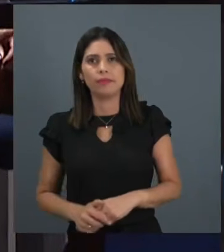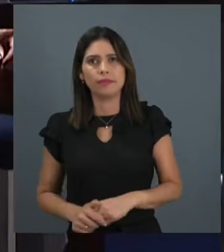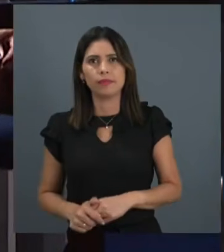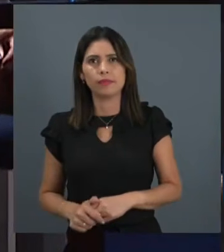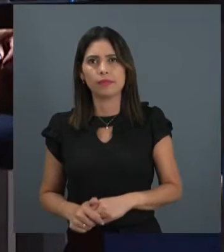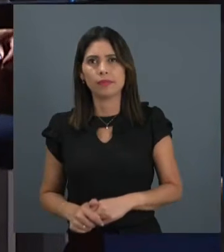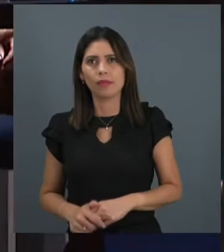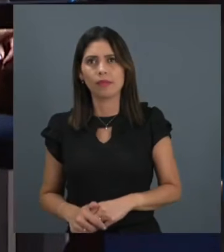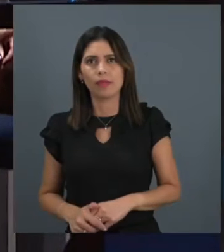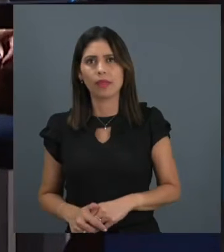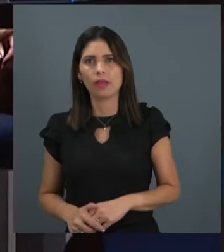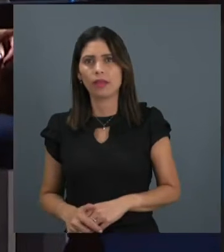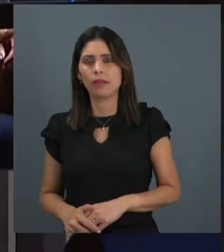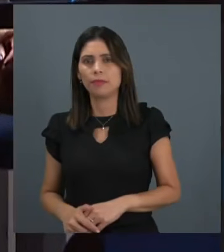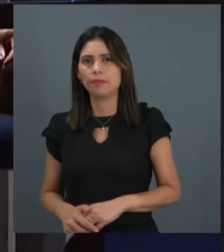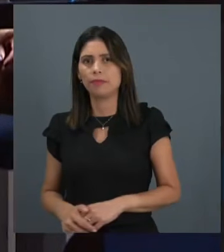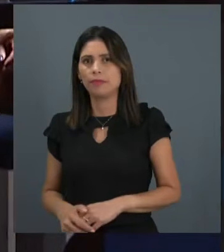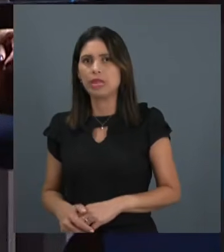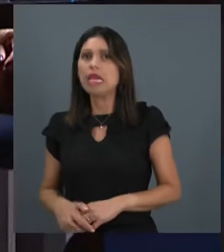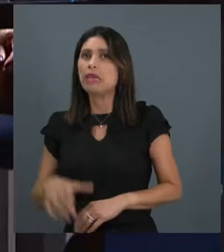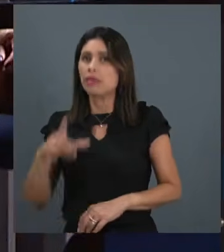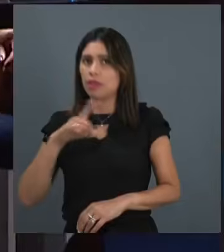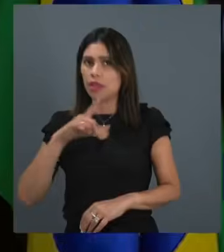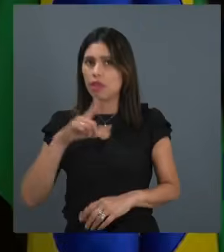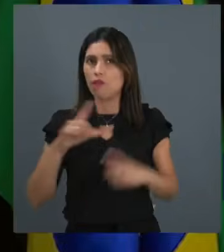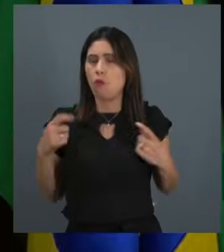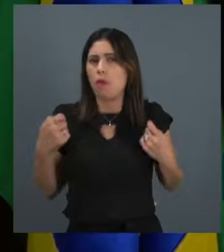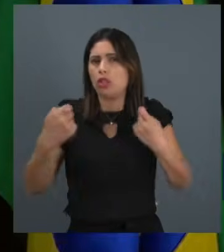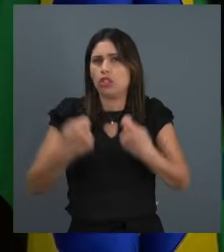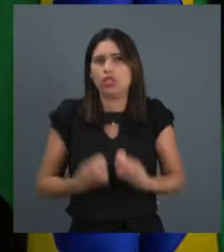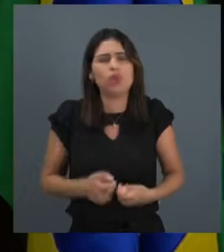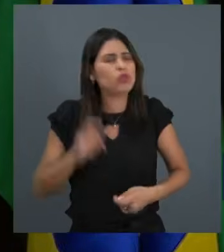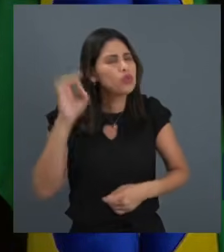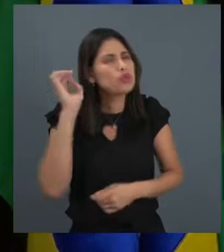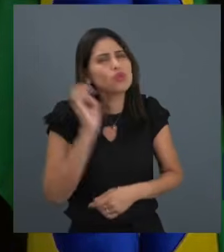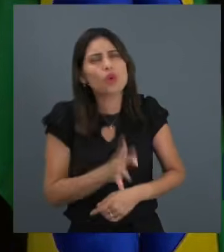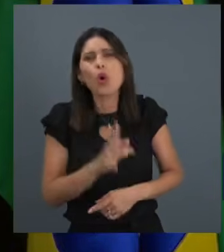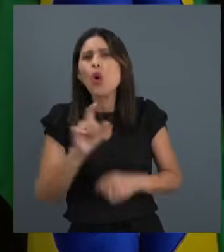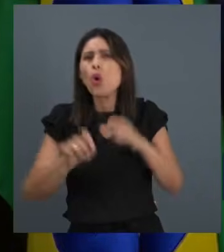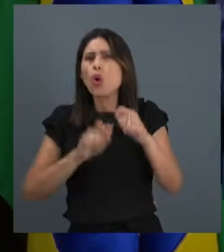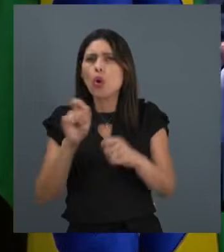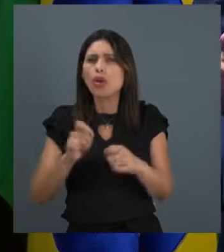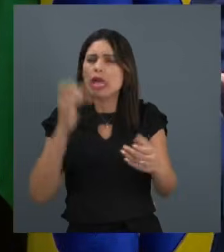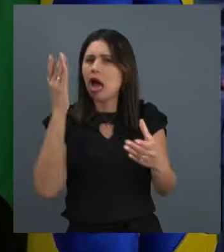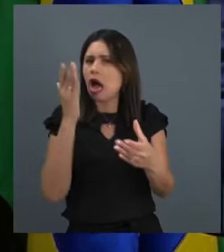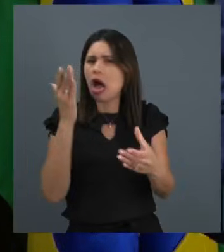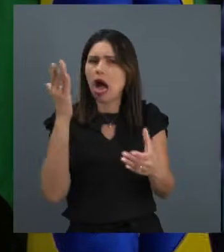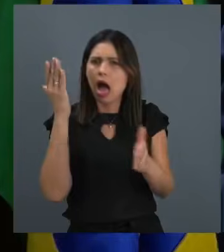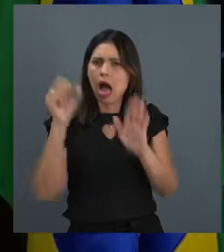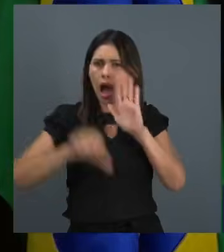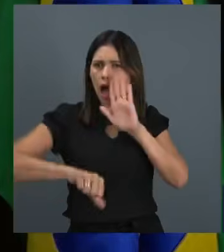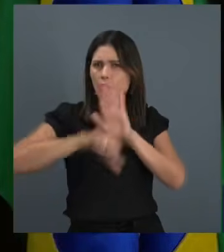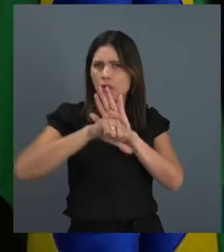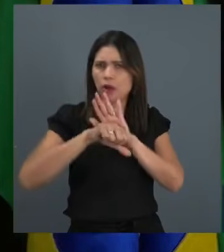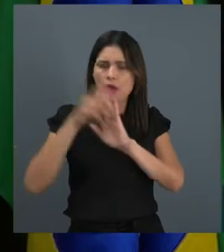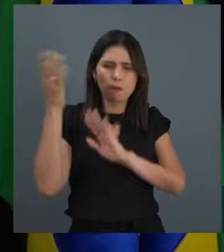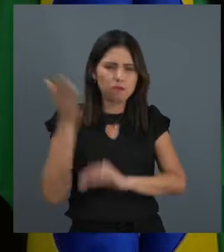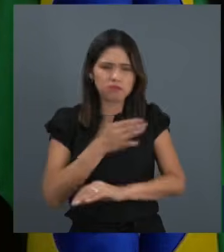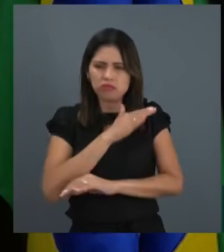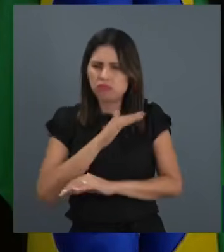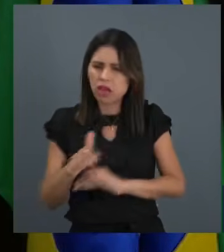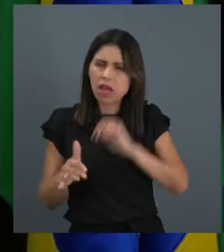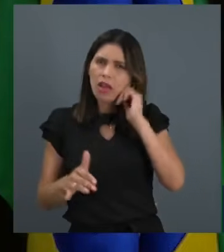de um magistrado que, por si só, já justificaria a completa anulação de todos os processos conduzidos por Alexandre de